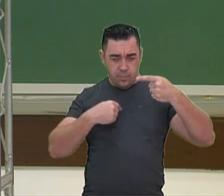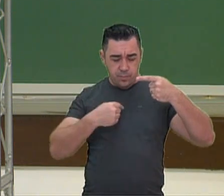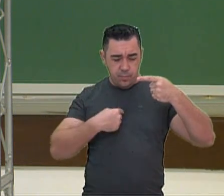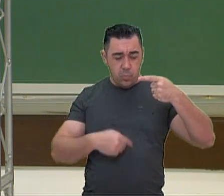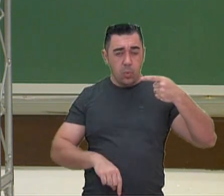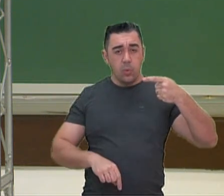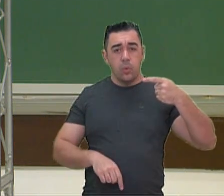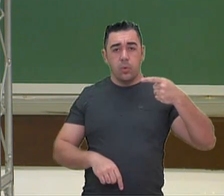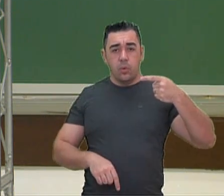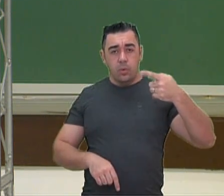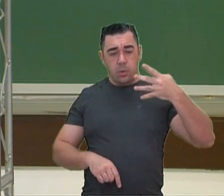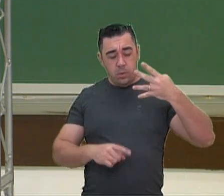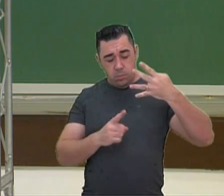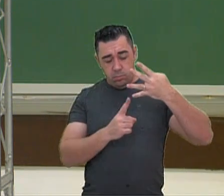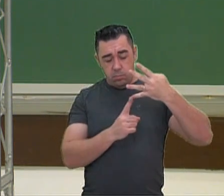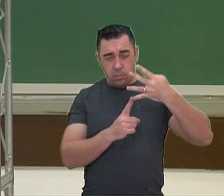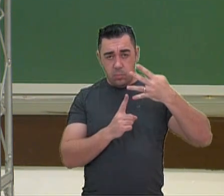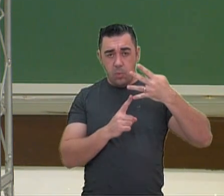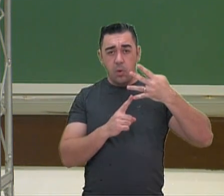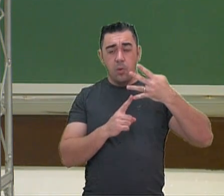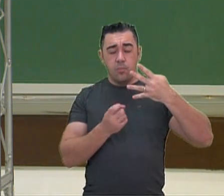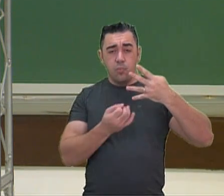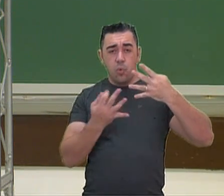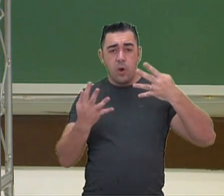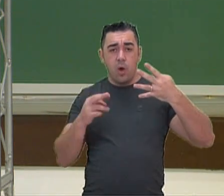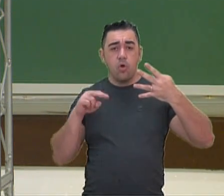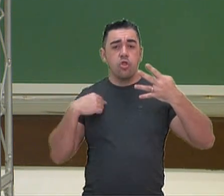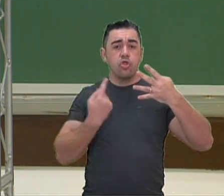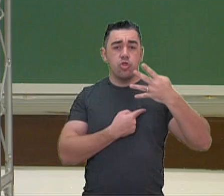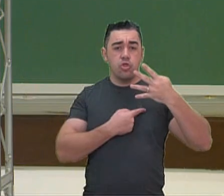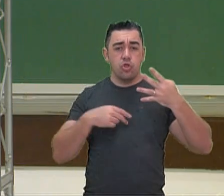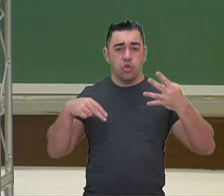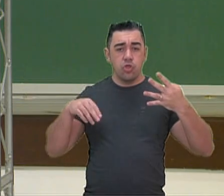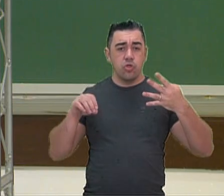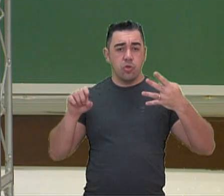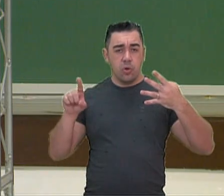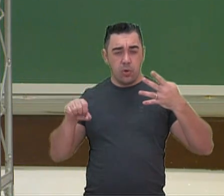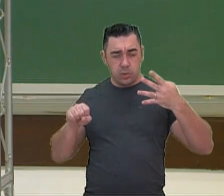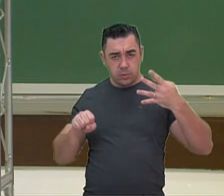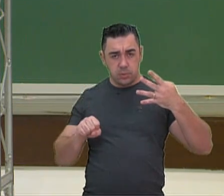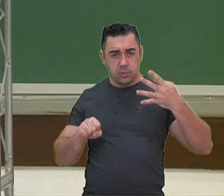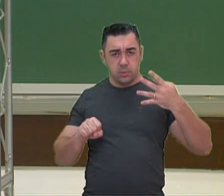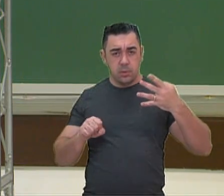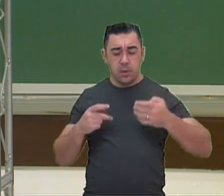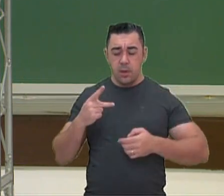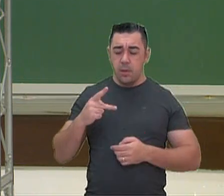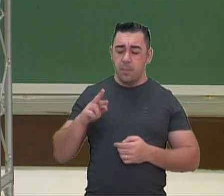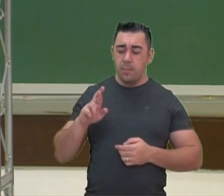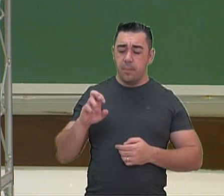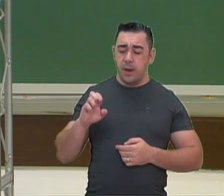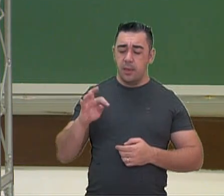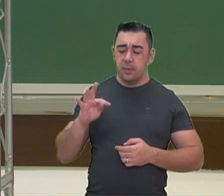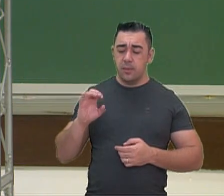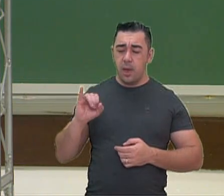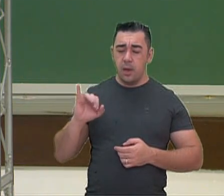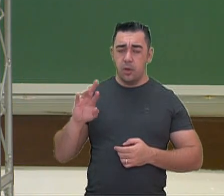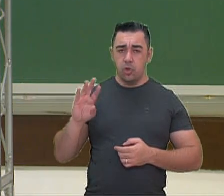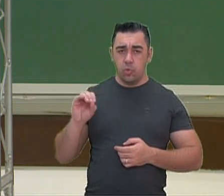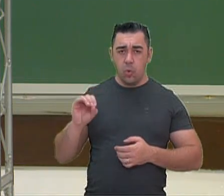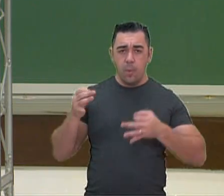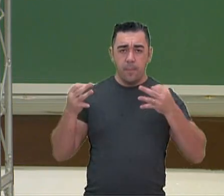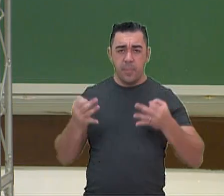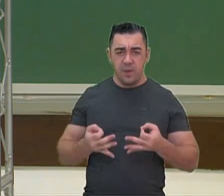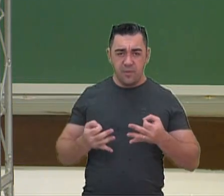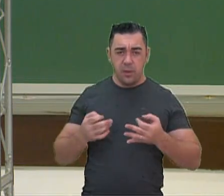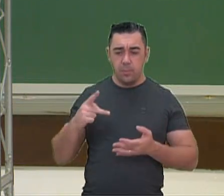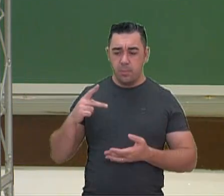eu e do plural nós. Pretérito é passado. Perfeito é um